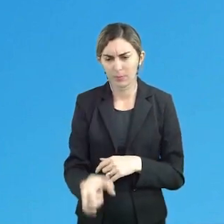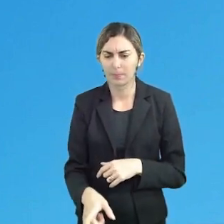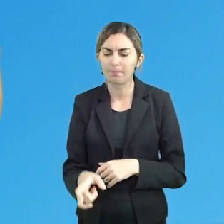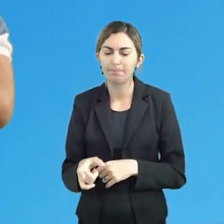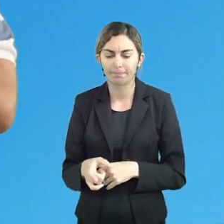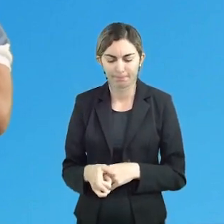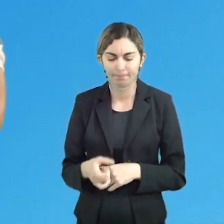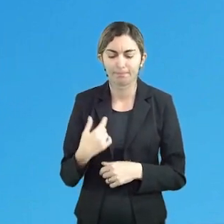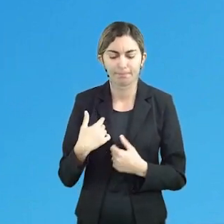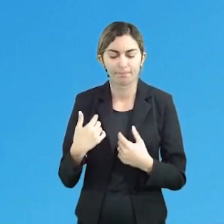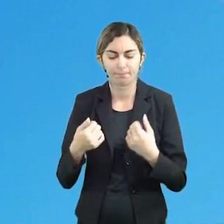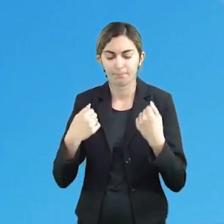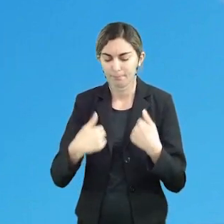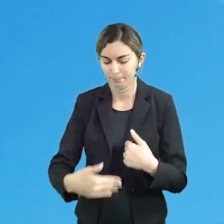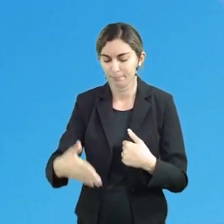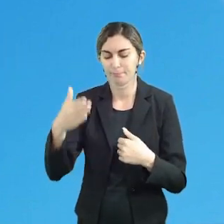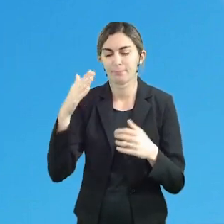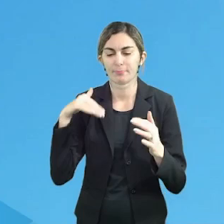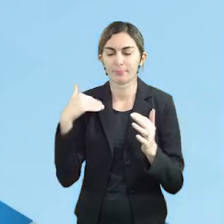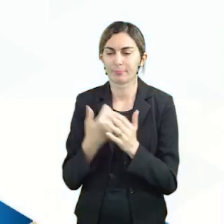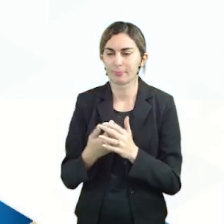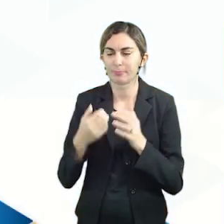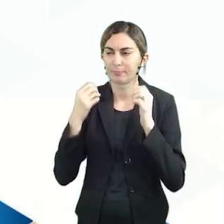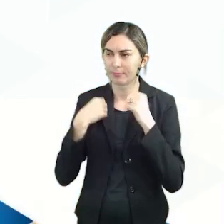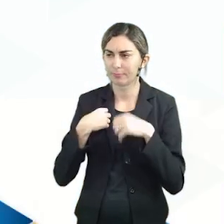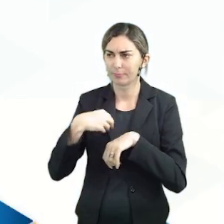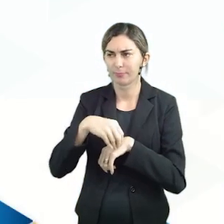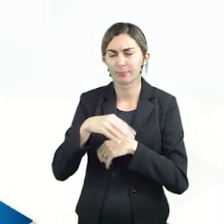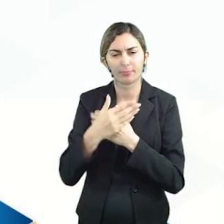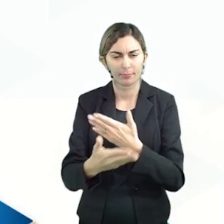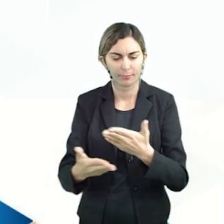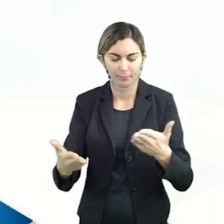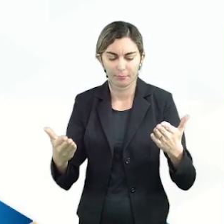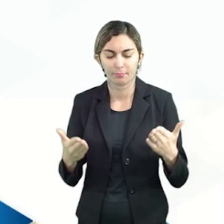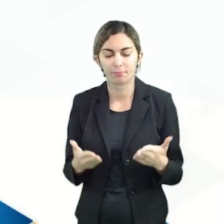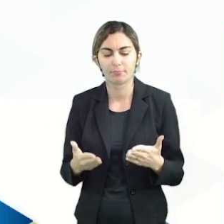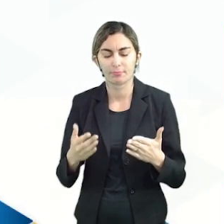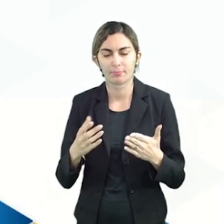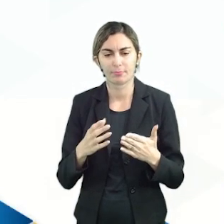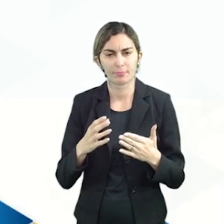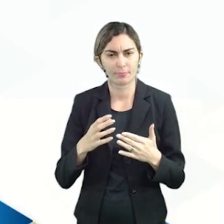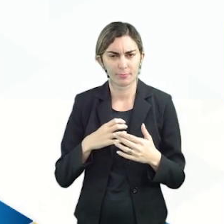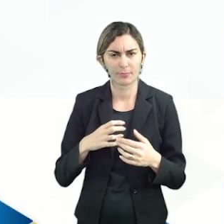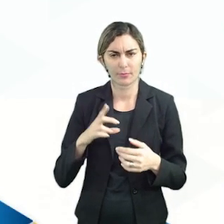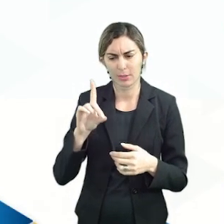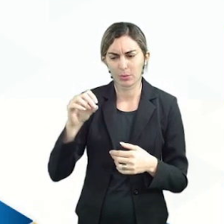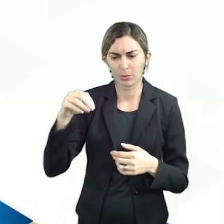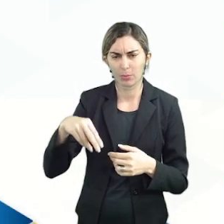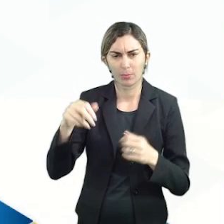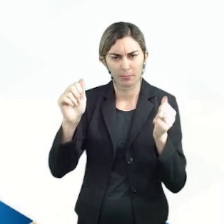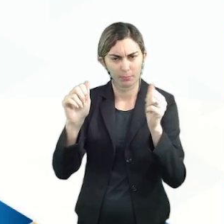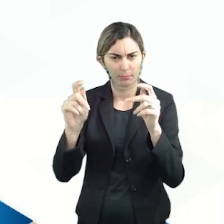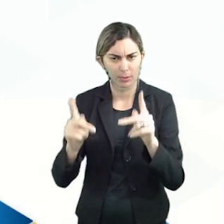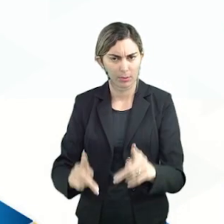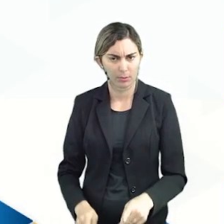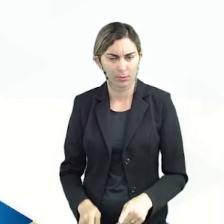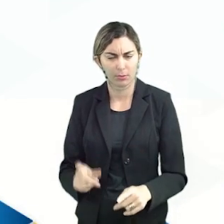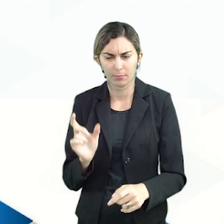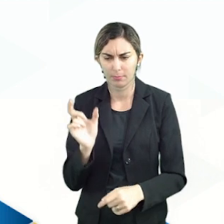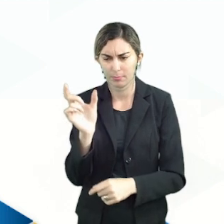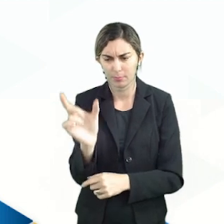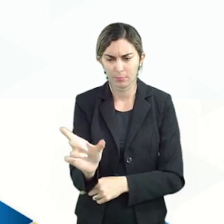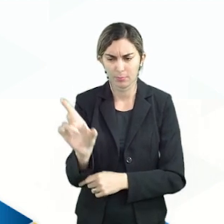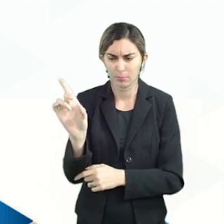Helder Câmara. E vamos lá, na tela trago para vocês aí o dom da paz. Lembrando que esta